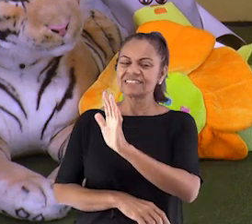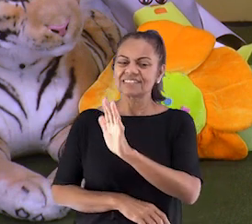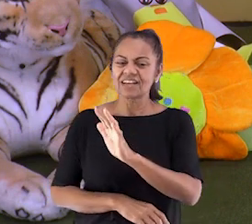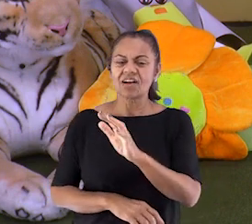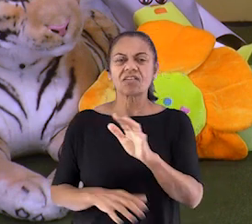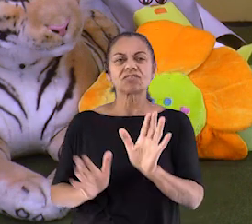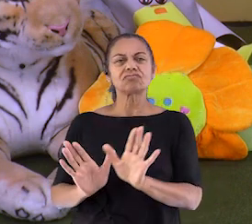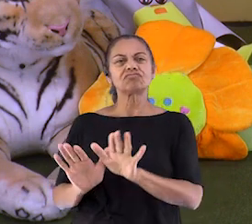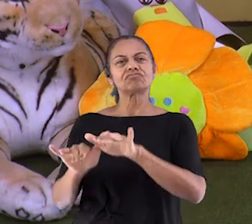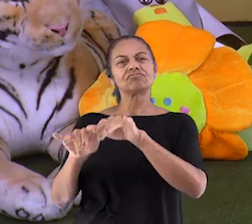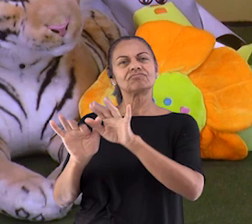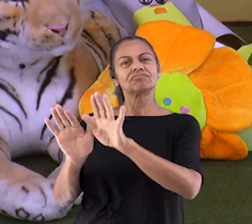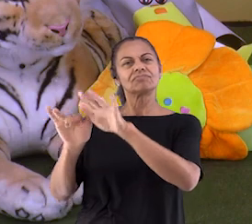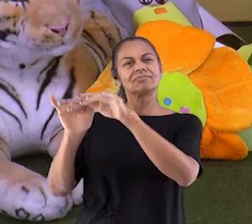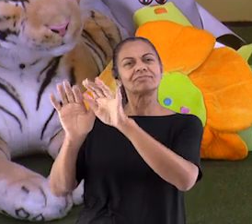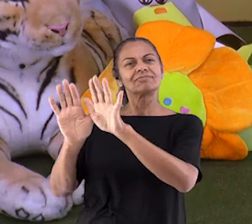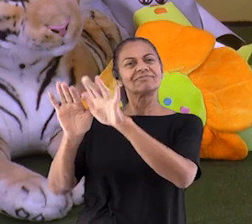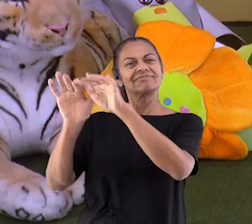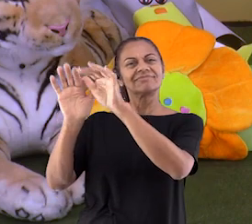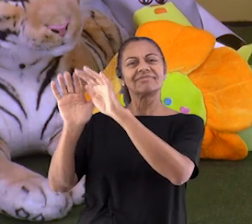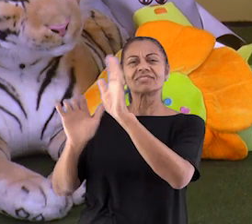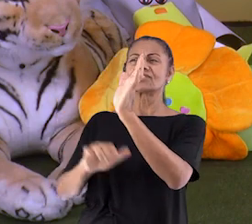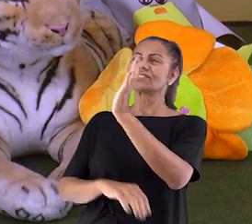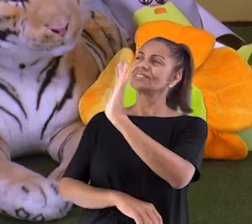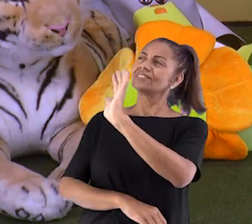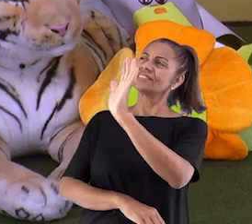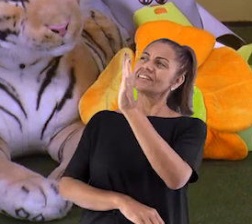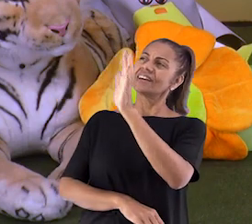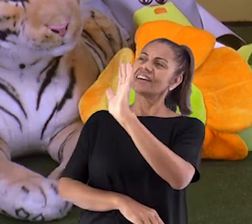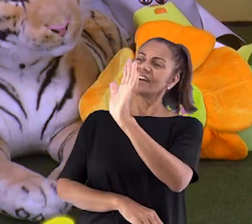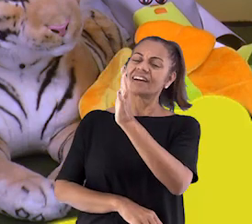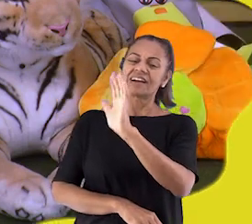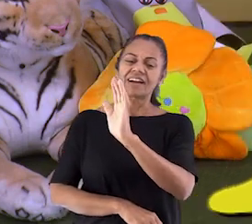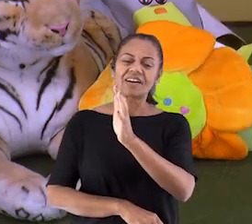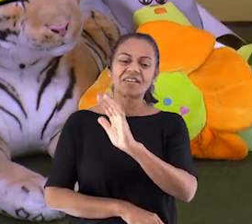passava a voar. Tchau, arara!